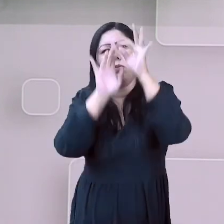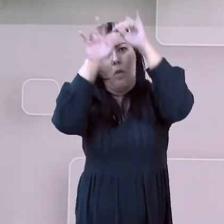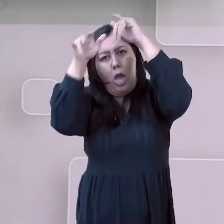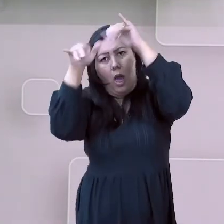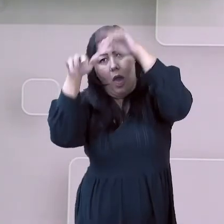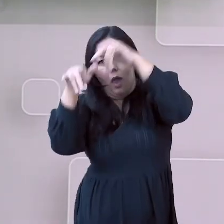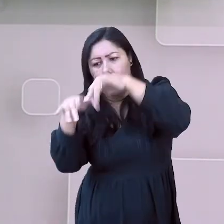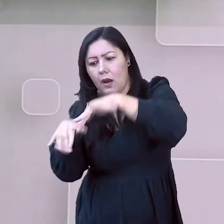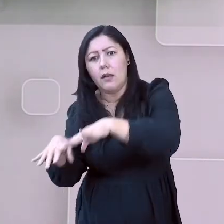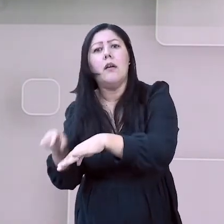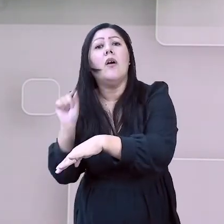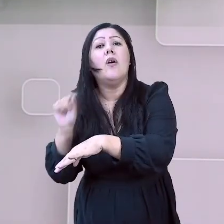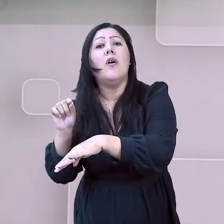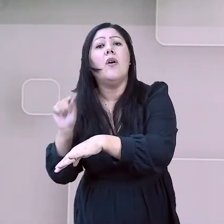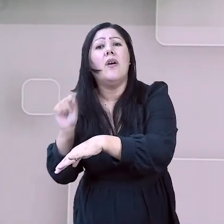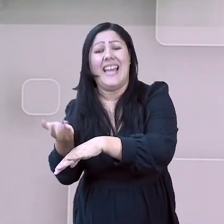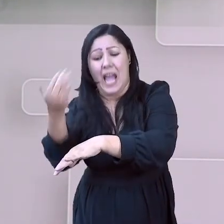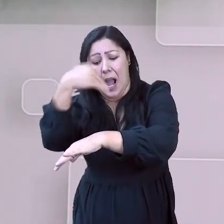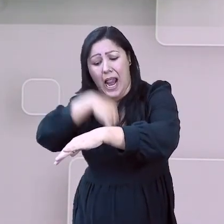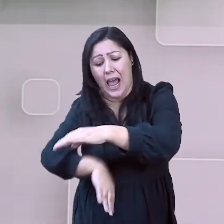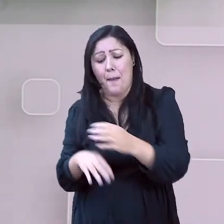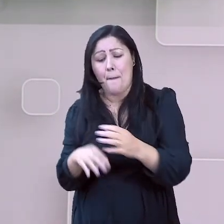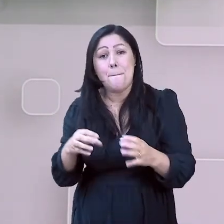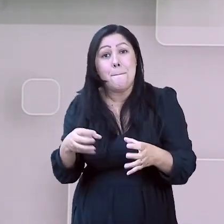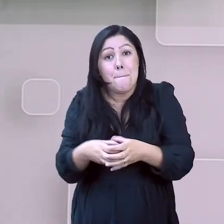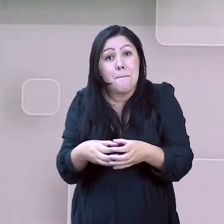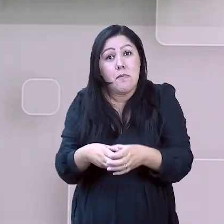crosta, é do manto da Terra.